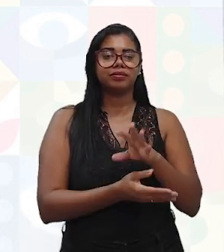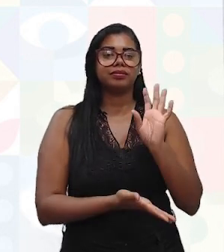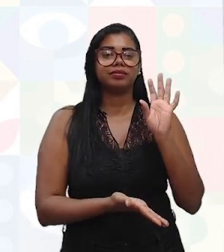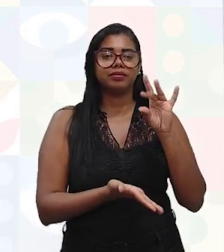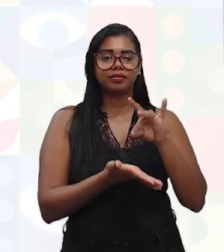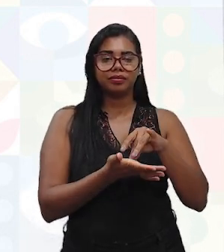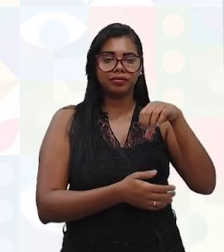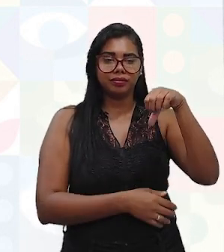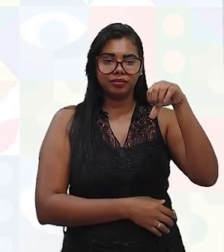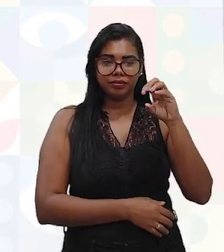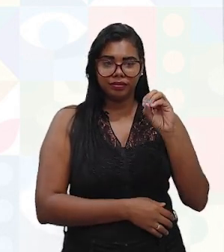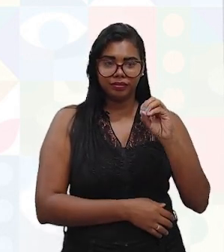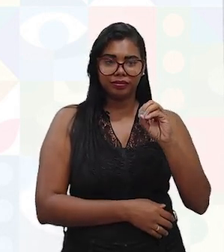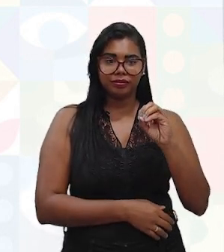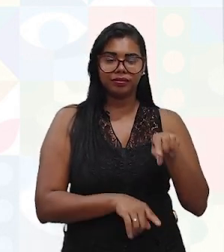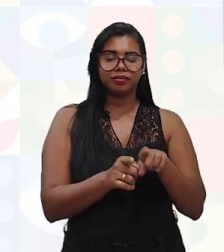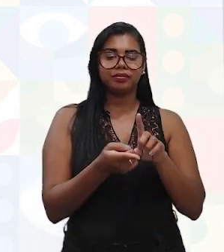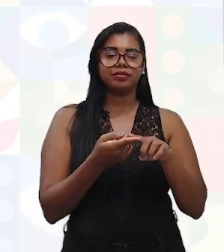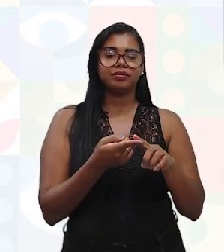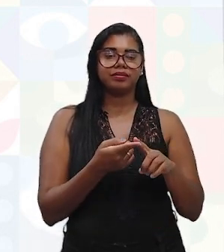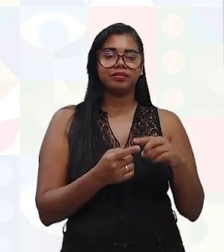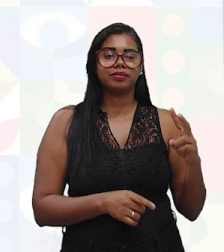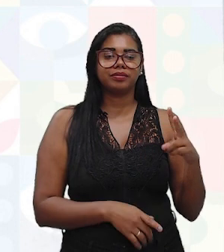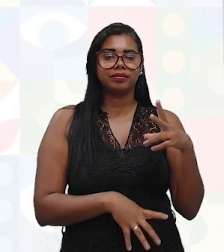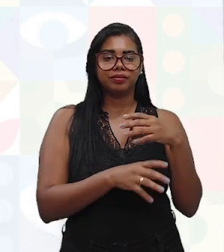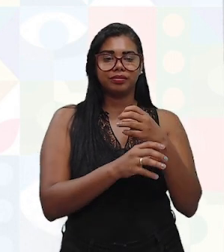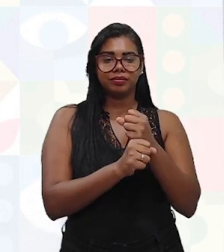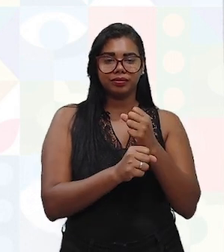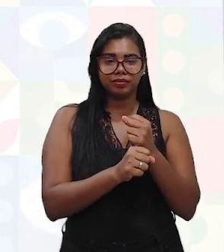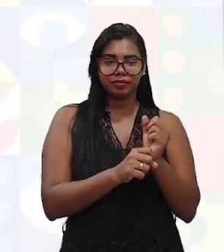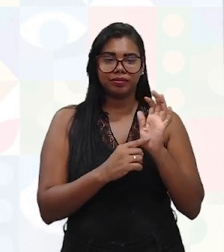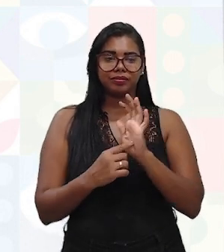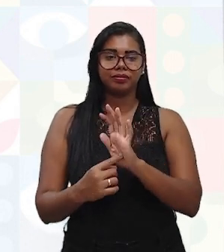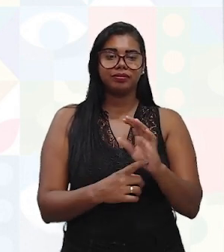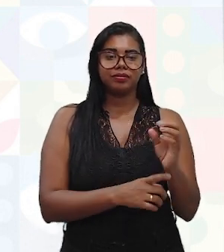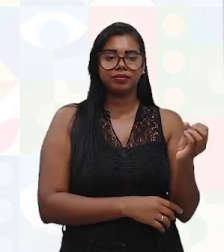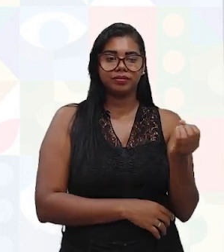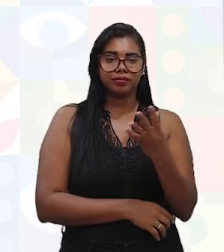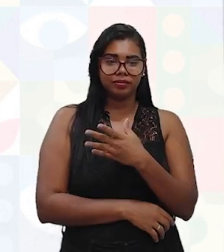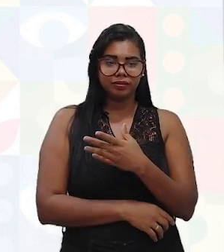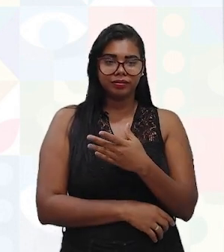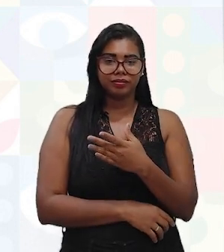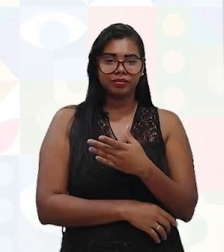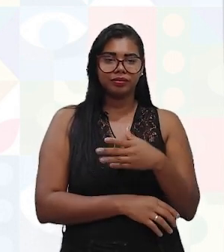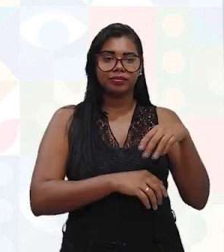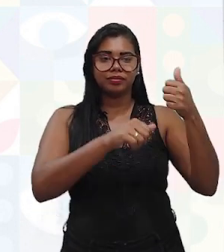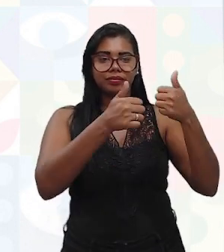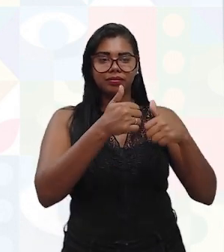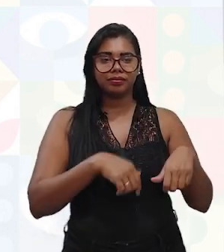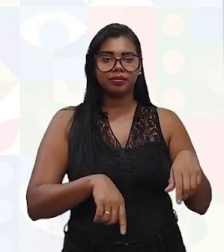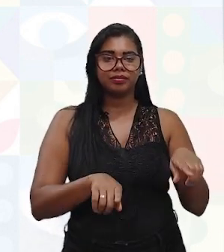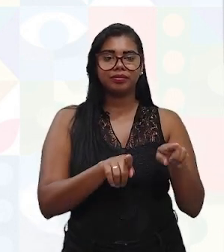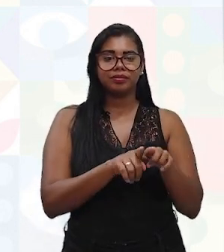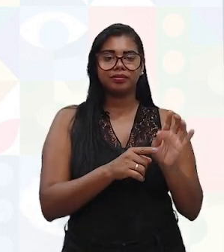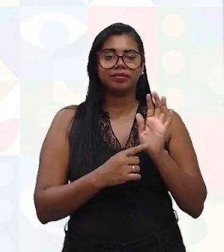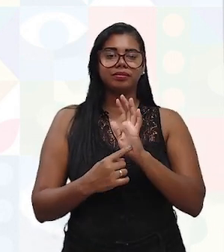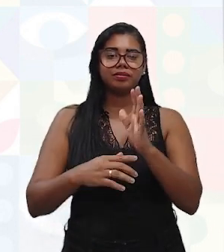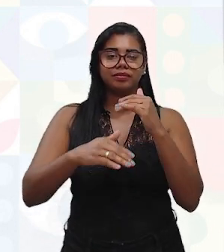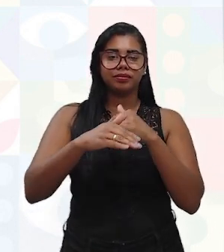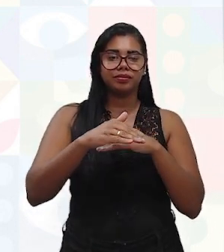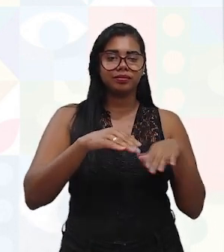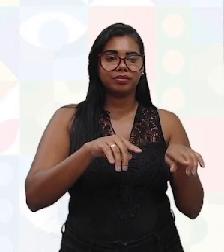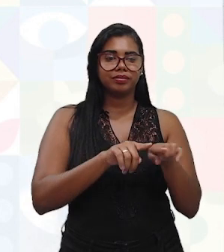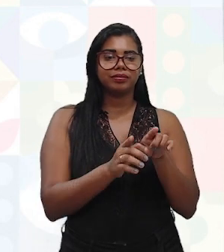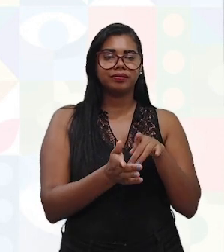seria 90 unidades. Esse valor indica o momento em que um novo pedido deve ser feito para garantir que o estoque seja